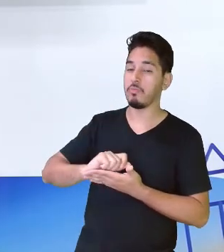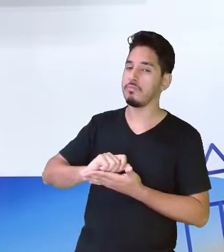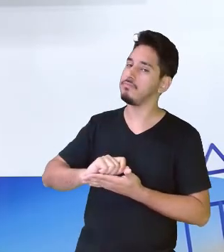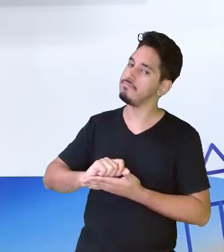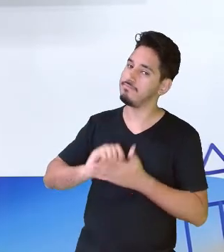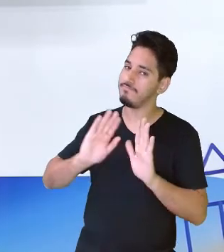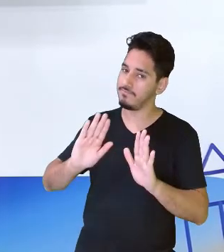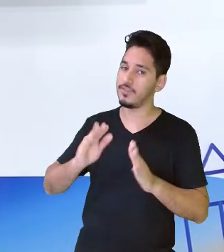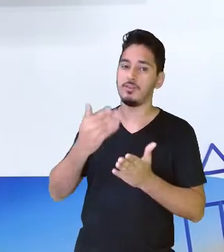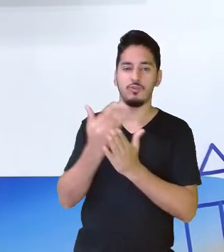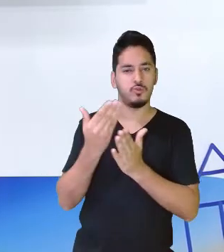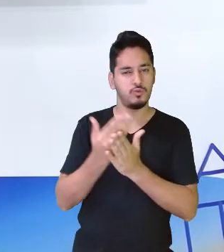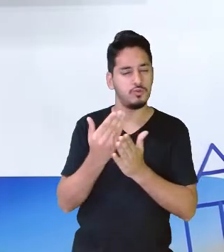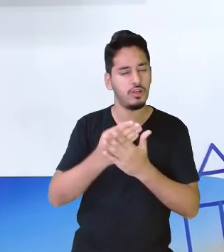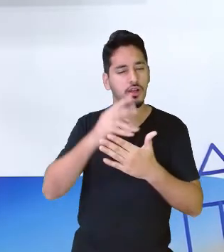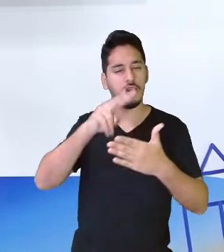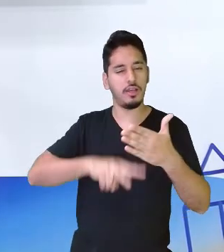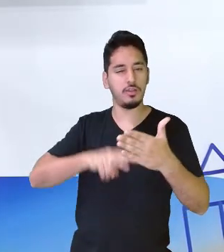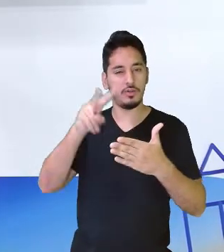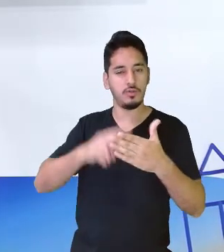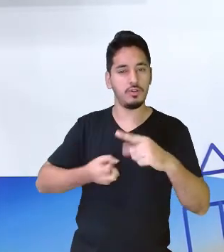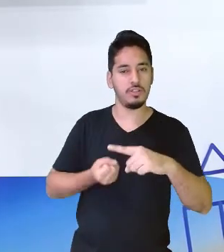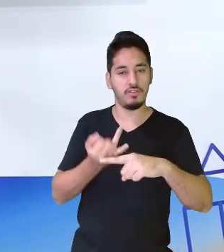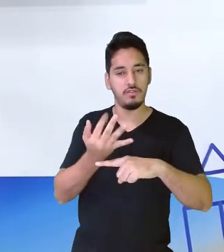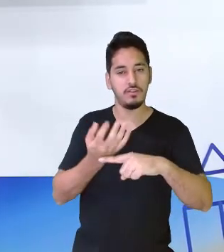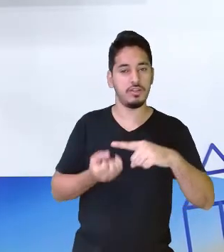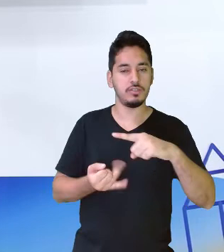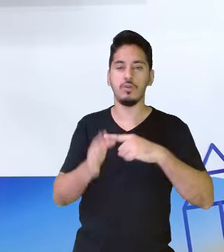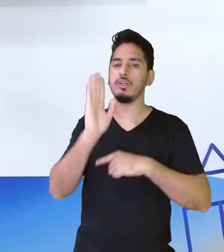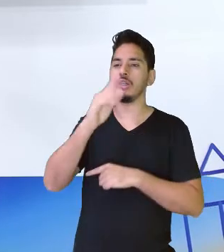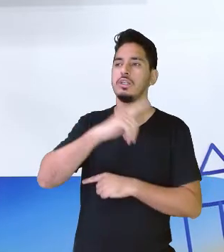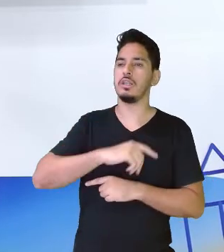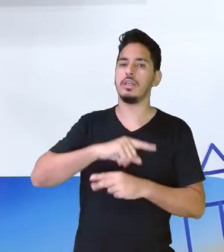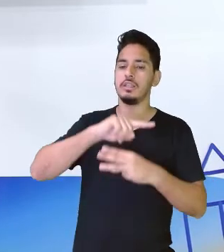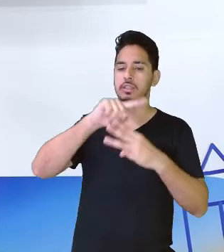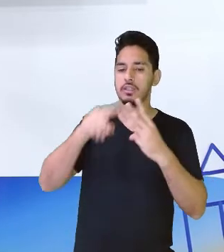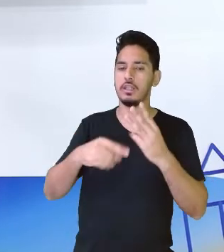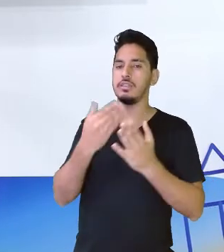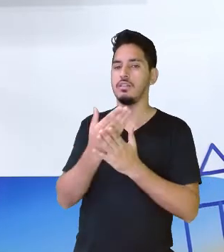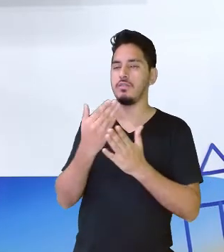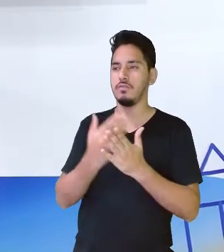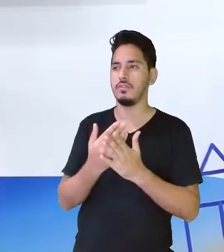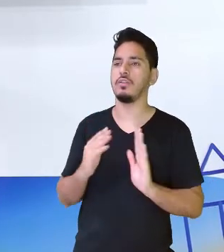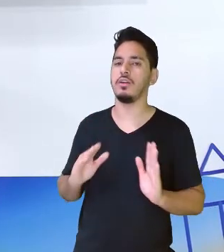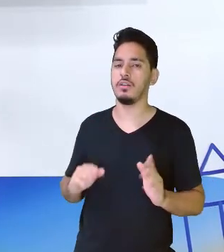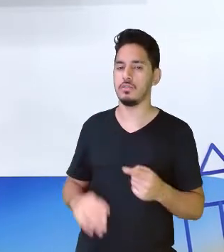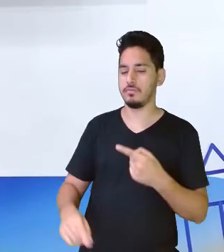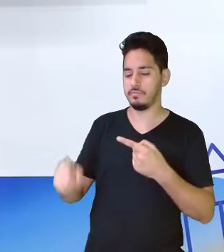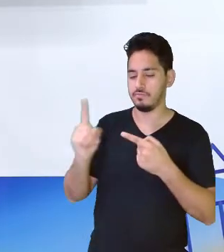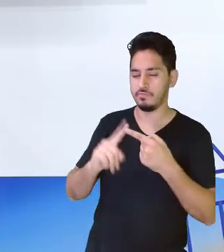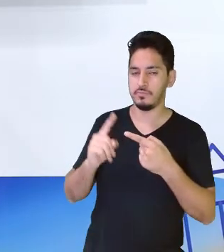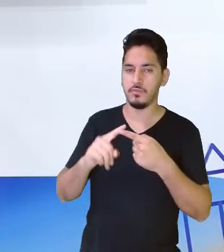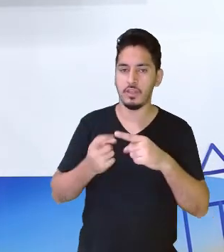na leitura das frações também. Já tem 3 atividades aqui para você saber. Fração é divisão em